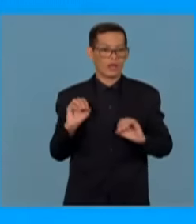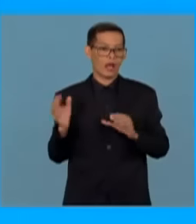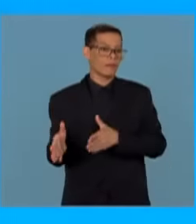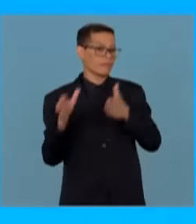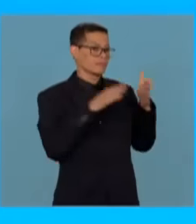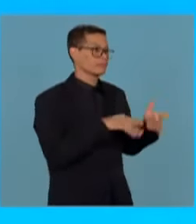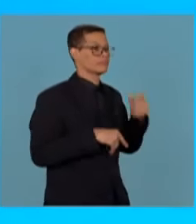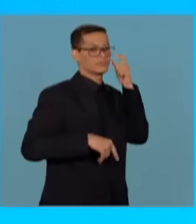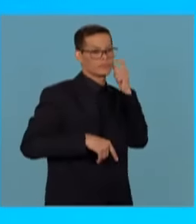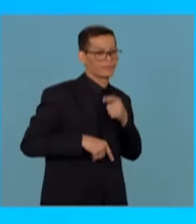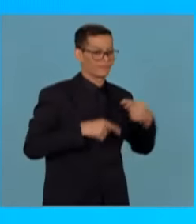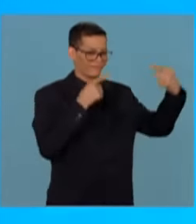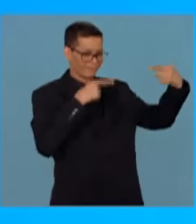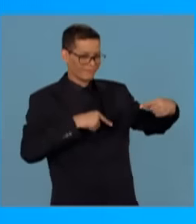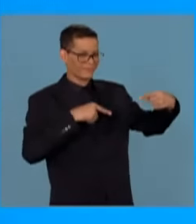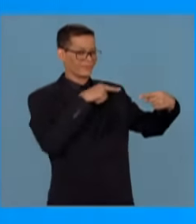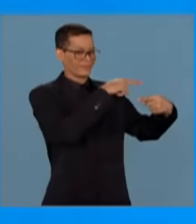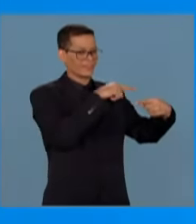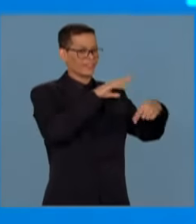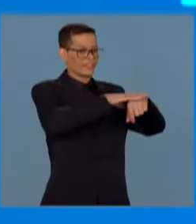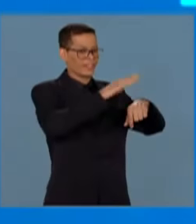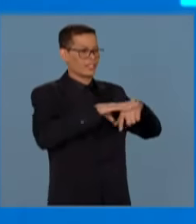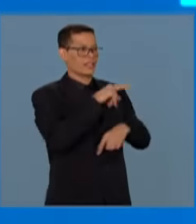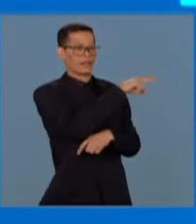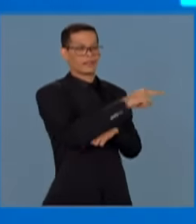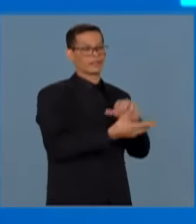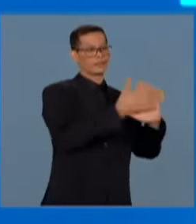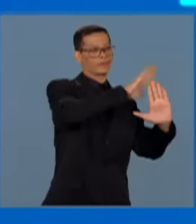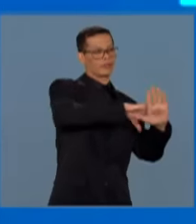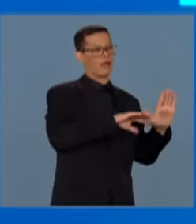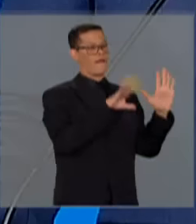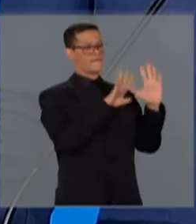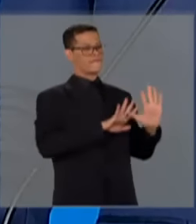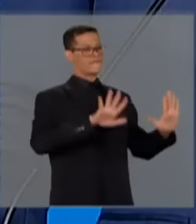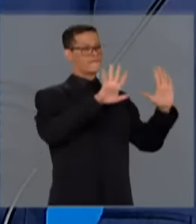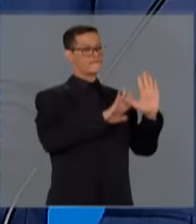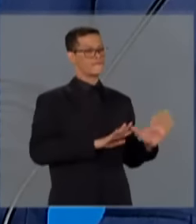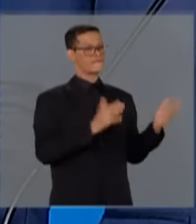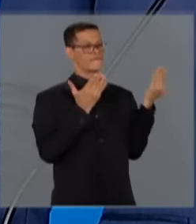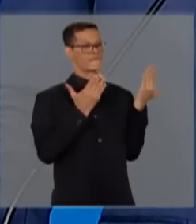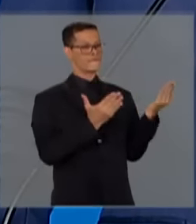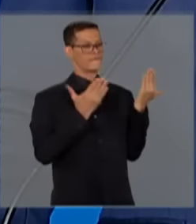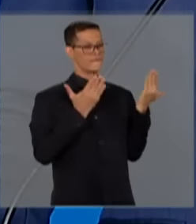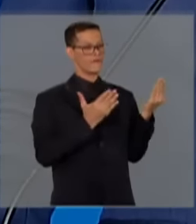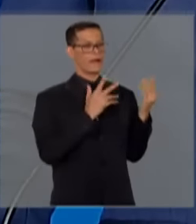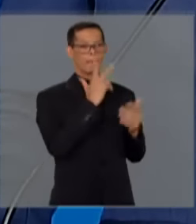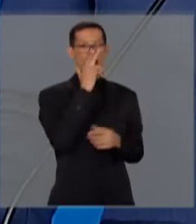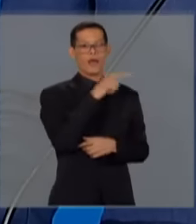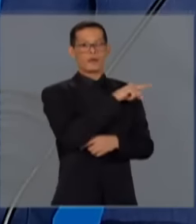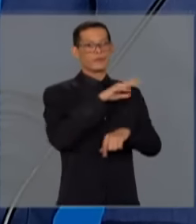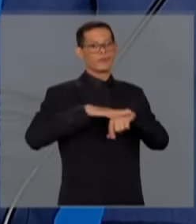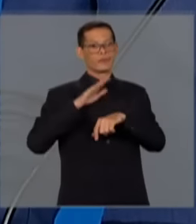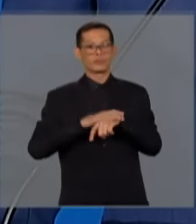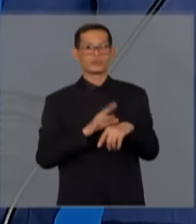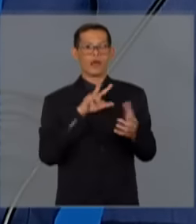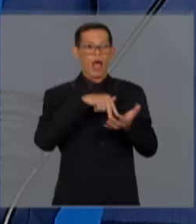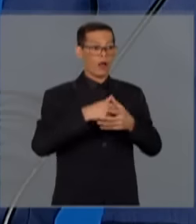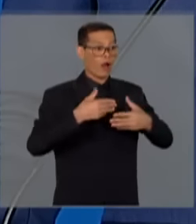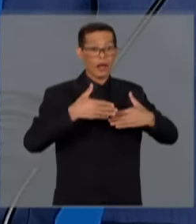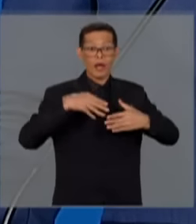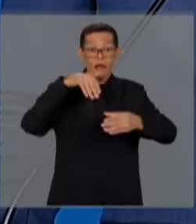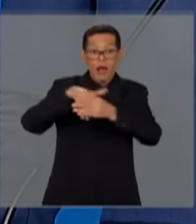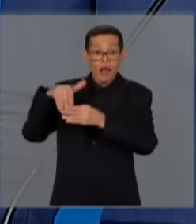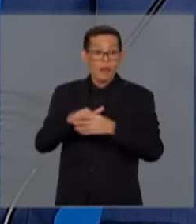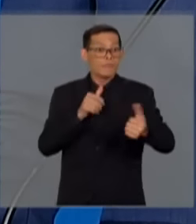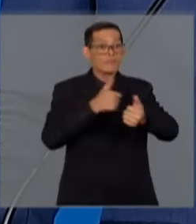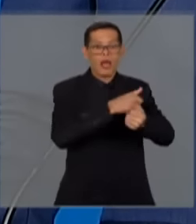adversário em se meter com coisa suspeita em só trabalhar em tempo de eleição essa eu quero bem longe de mim